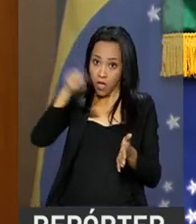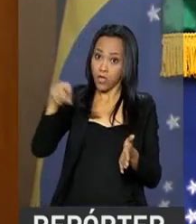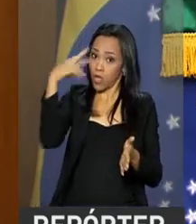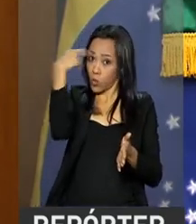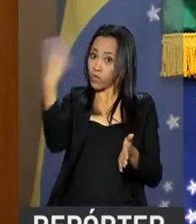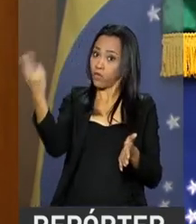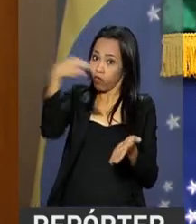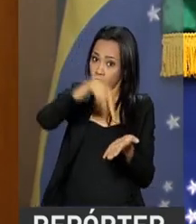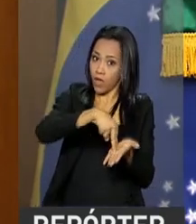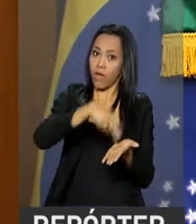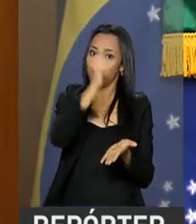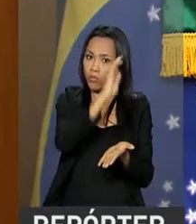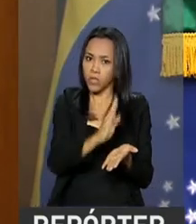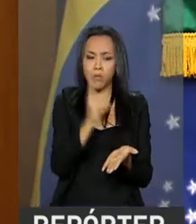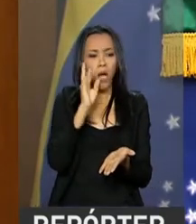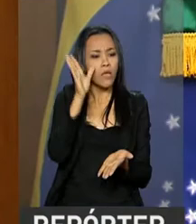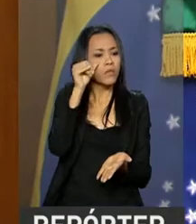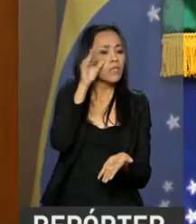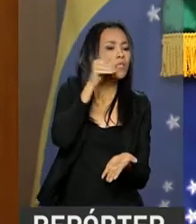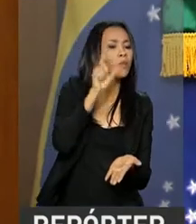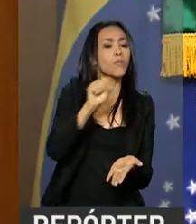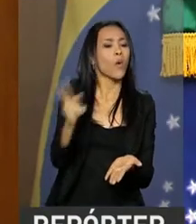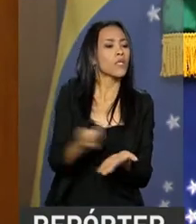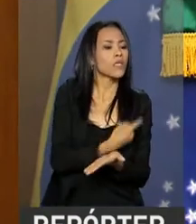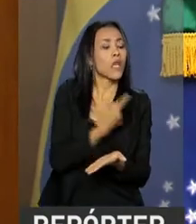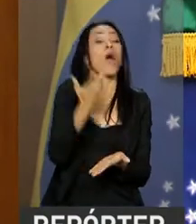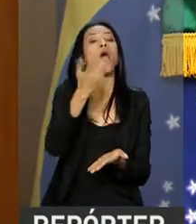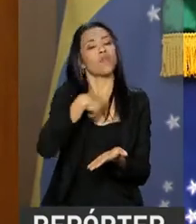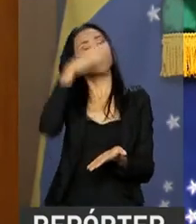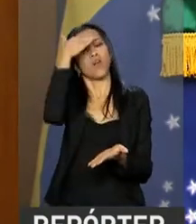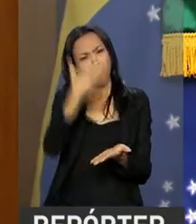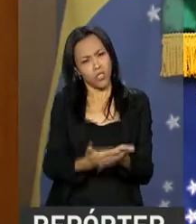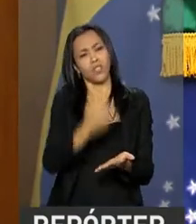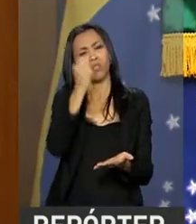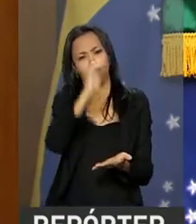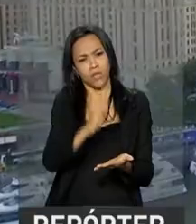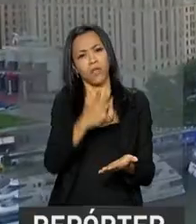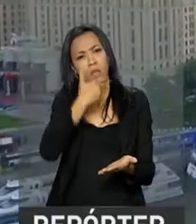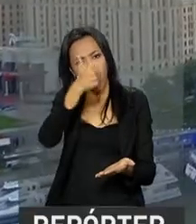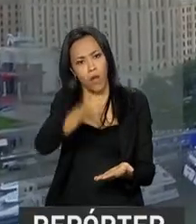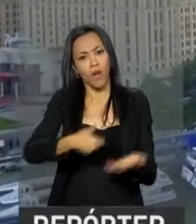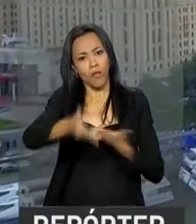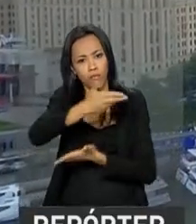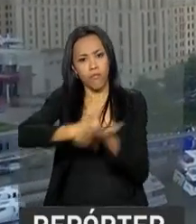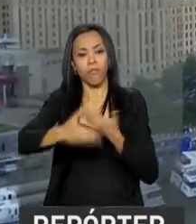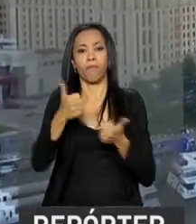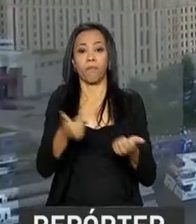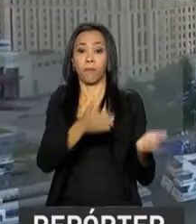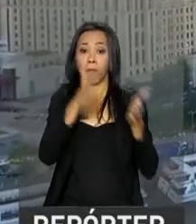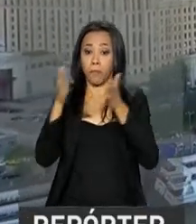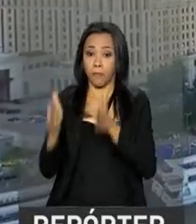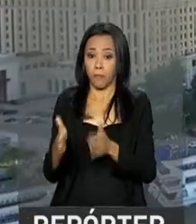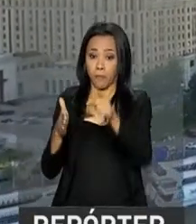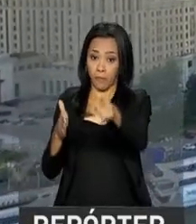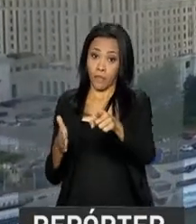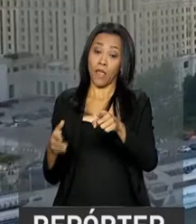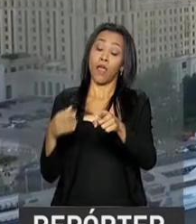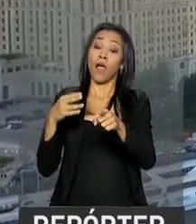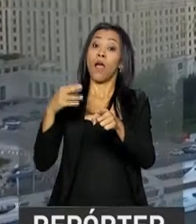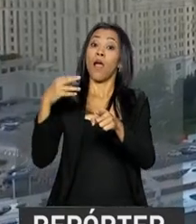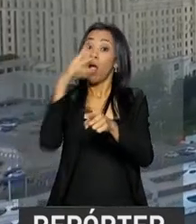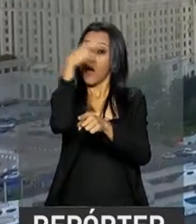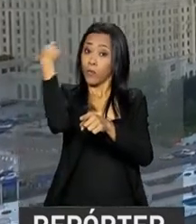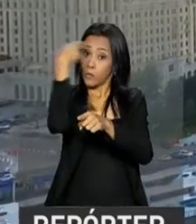auditoria e também foi um gesto para demonstrar: olha, nós confiamos no Brasil e queremos melhorar a relação. A Rússia é considerada uma parceira